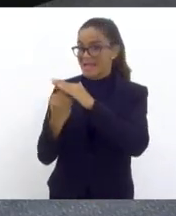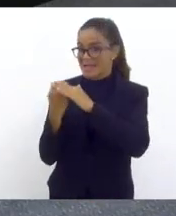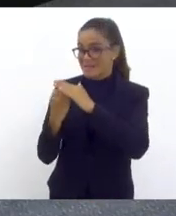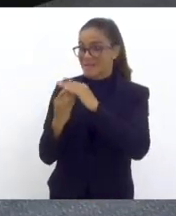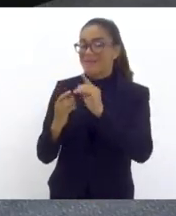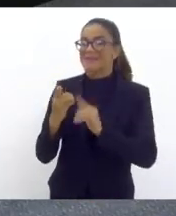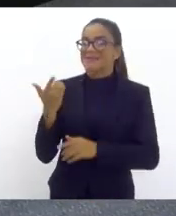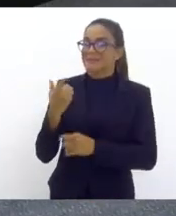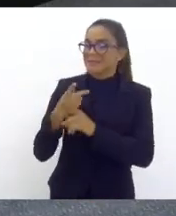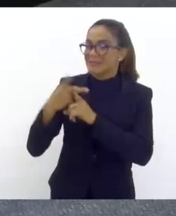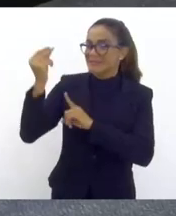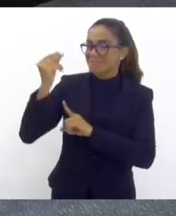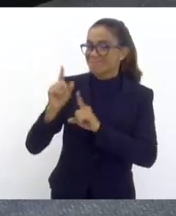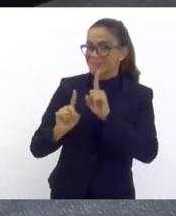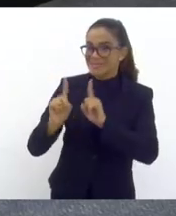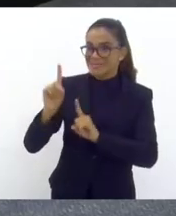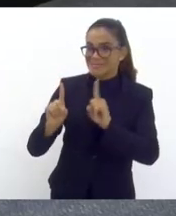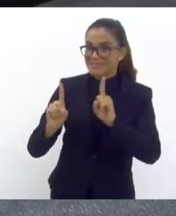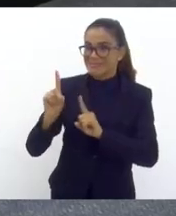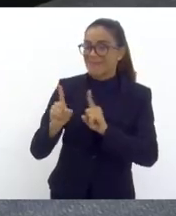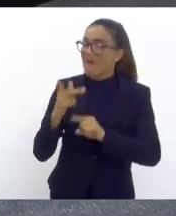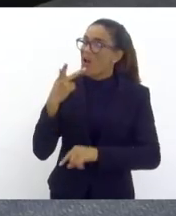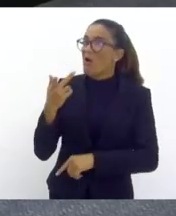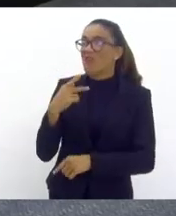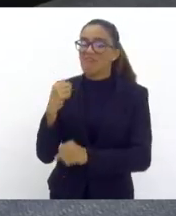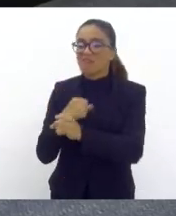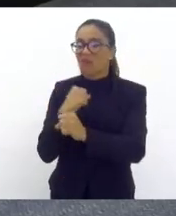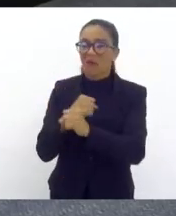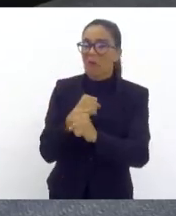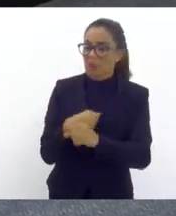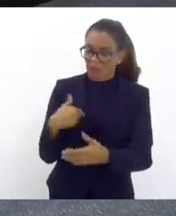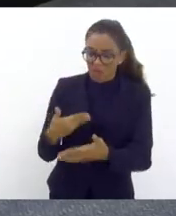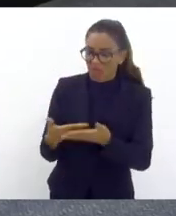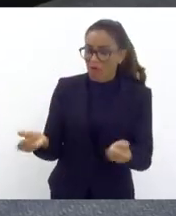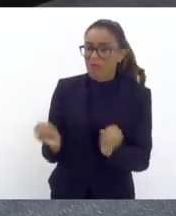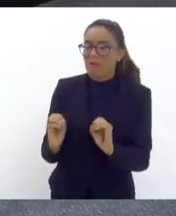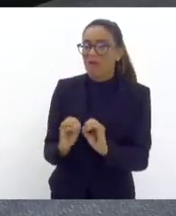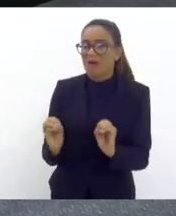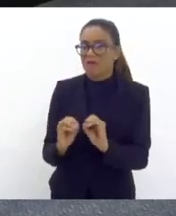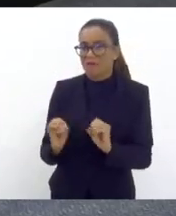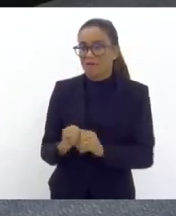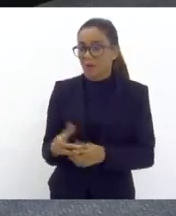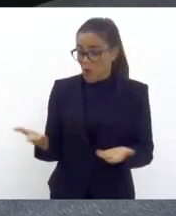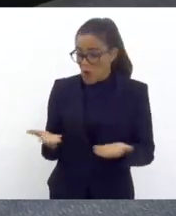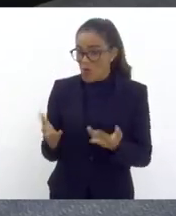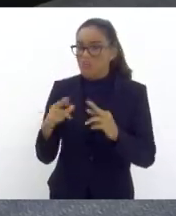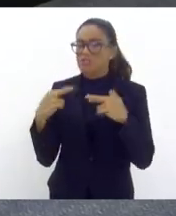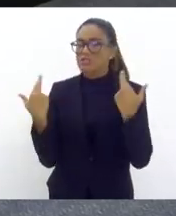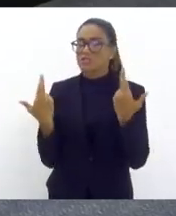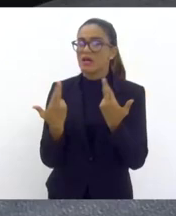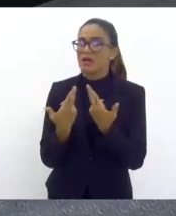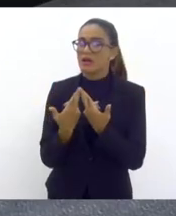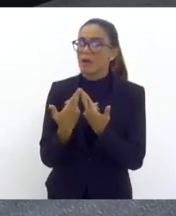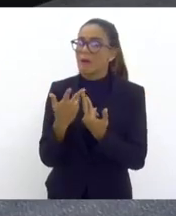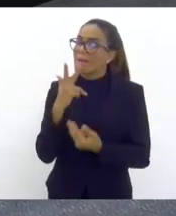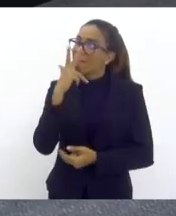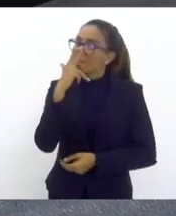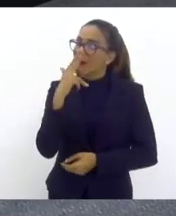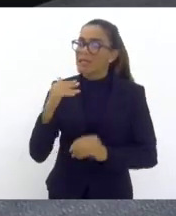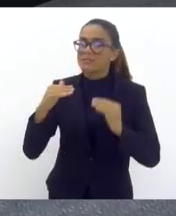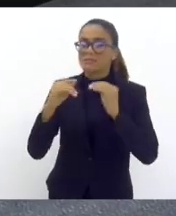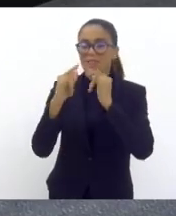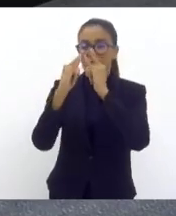que ia tocar o barco ia fazer saneamento e nada disso aconteceu então hoje lá na reunião Parecia um